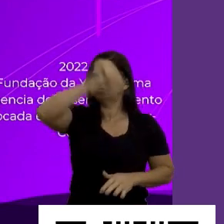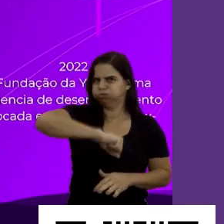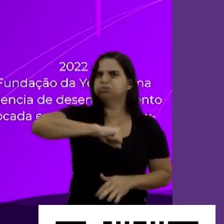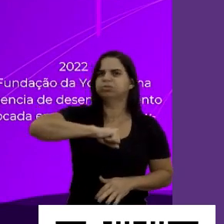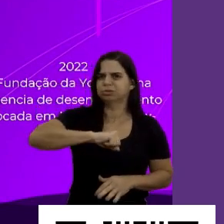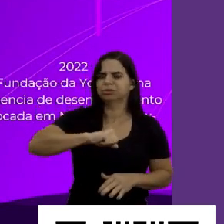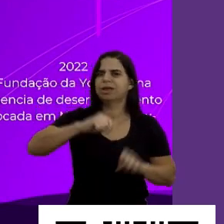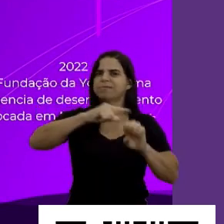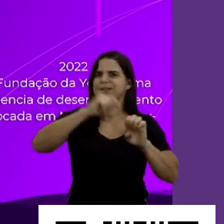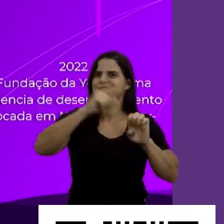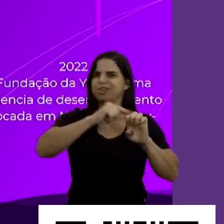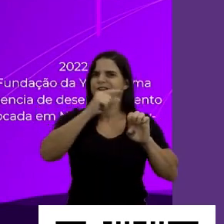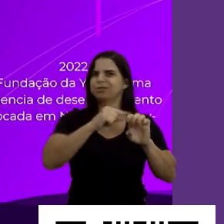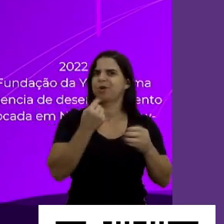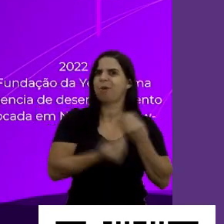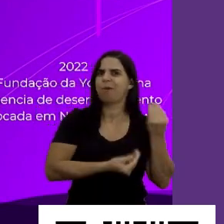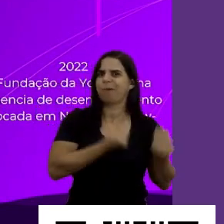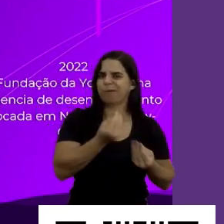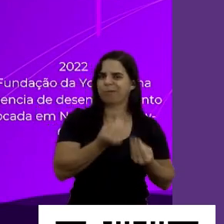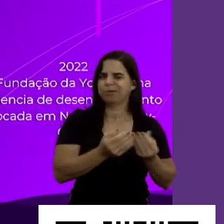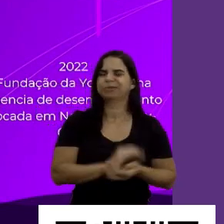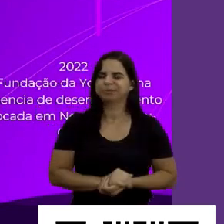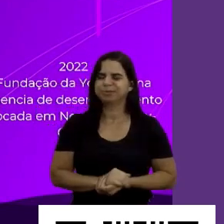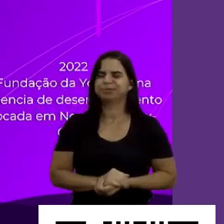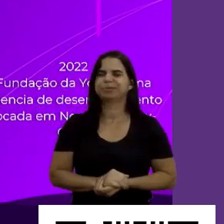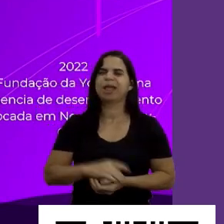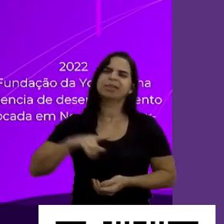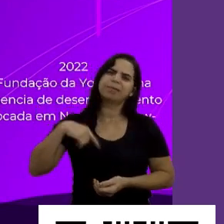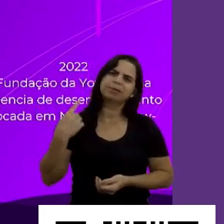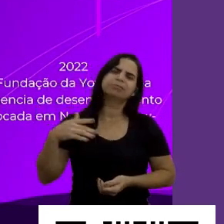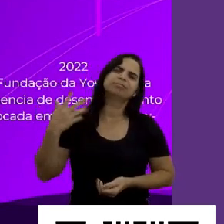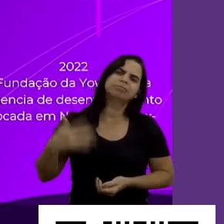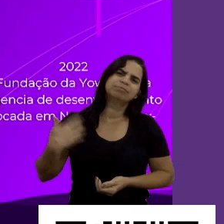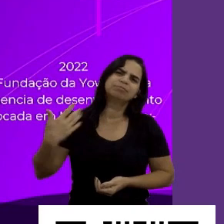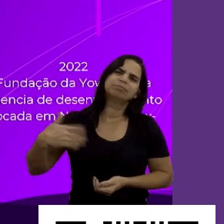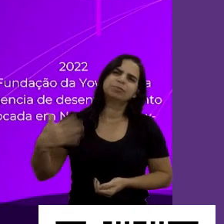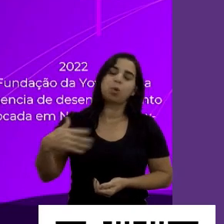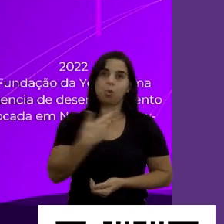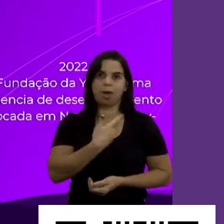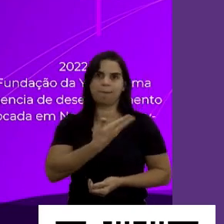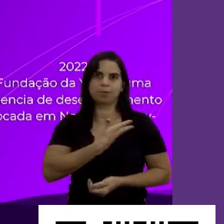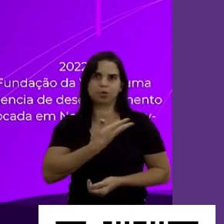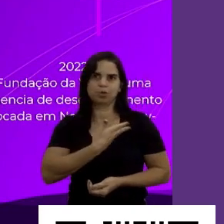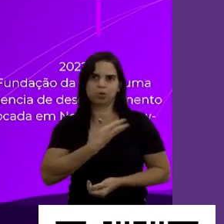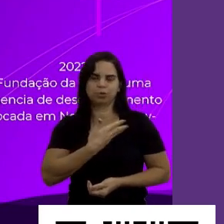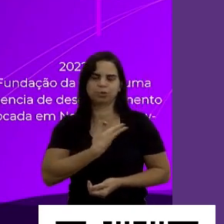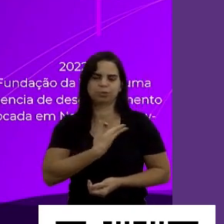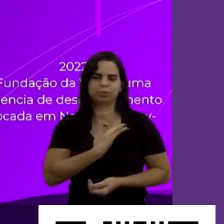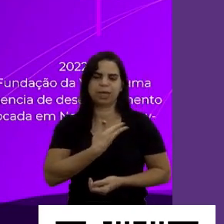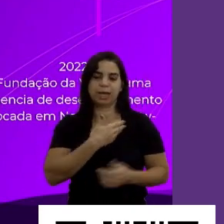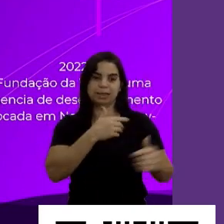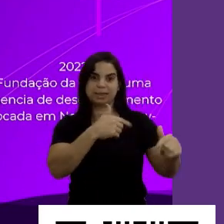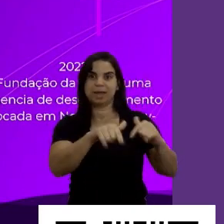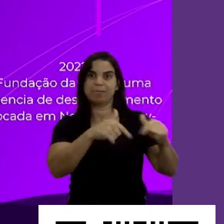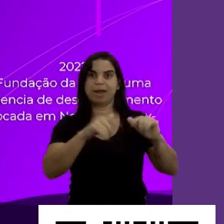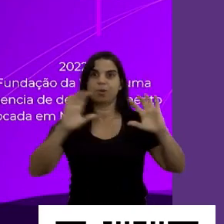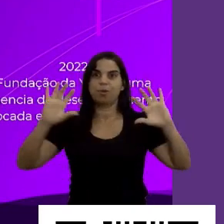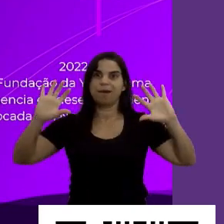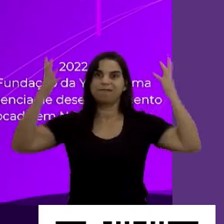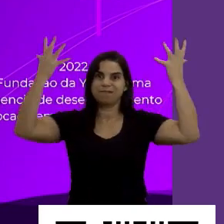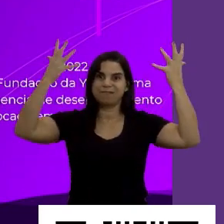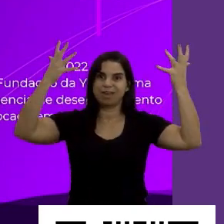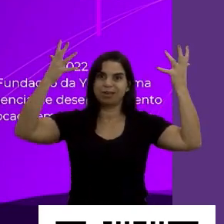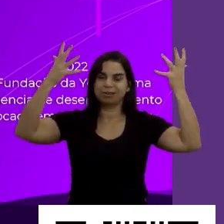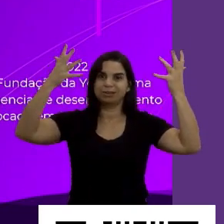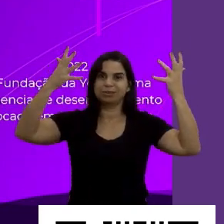empreendedorismo depois vagando por aí né é um amigo meu que trabalha com eventos há muito tempo há mais de 10